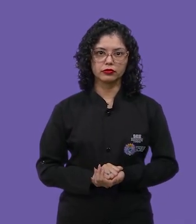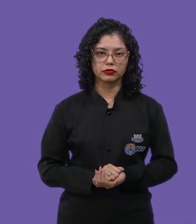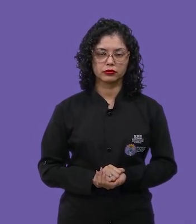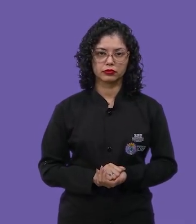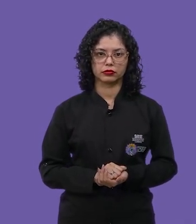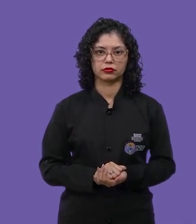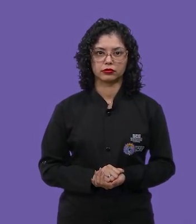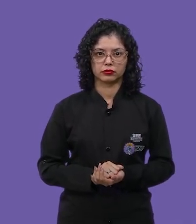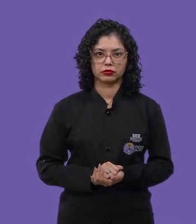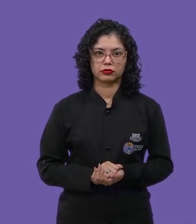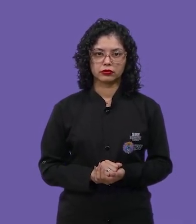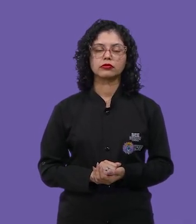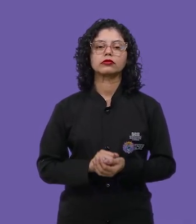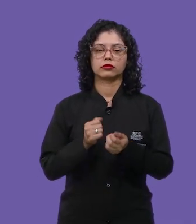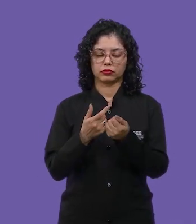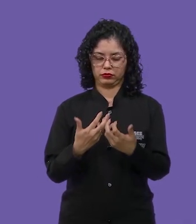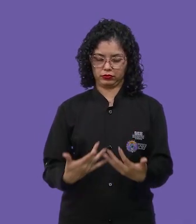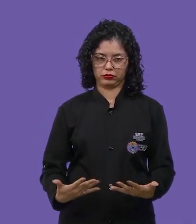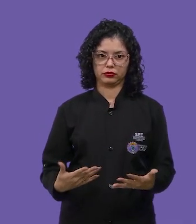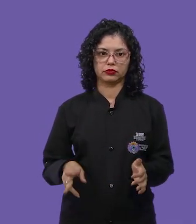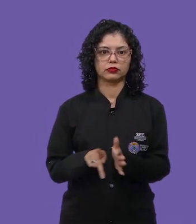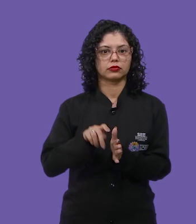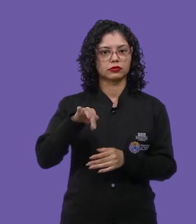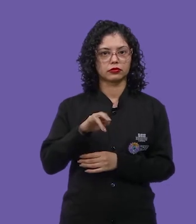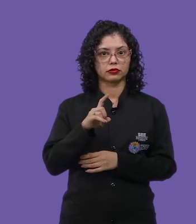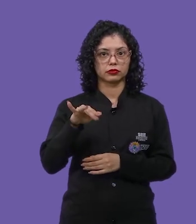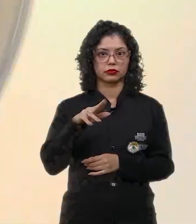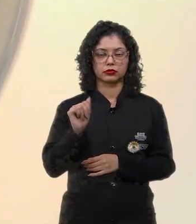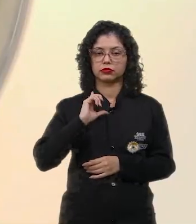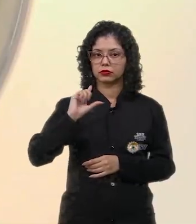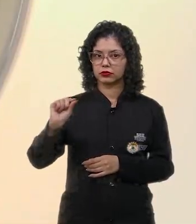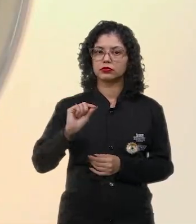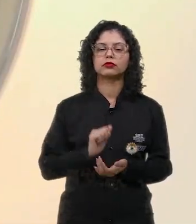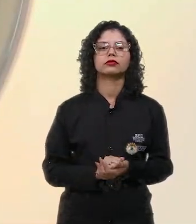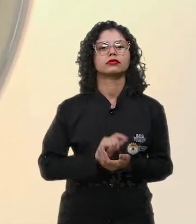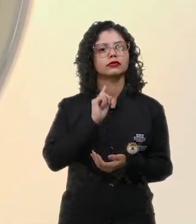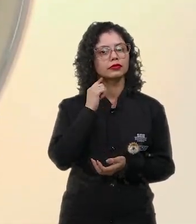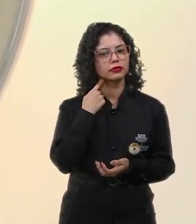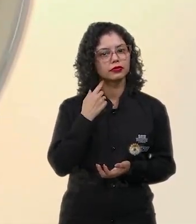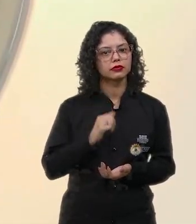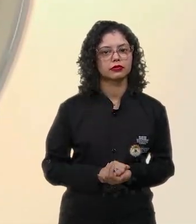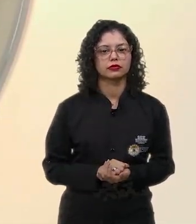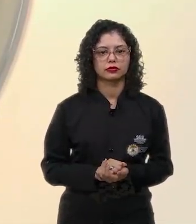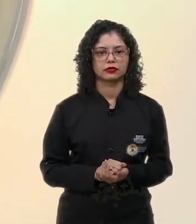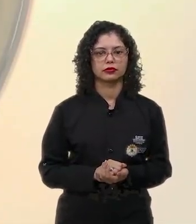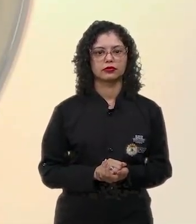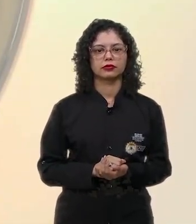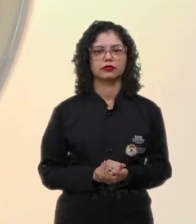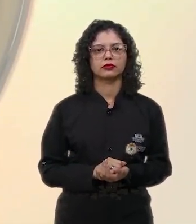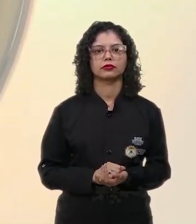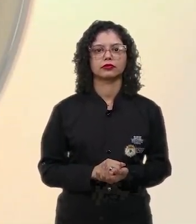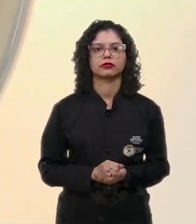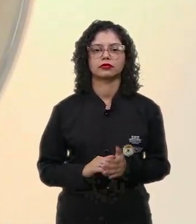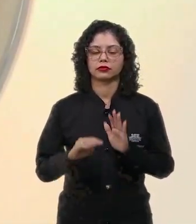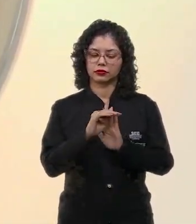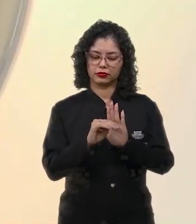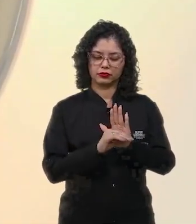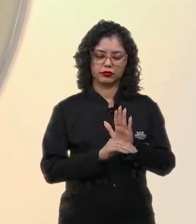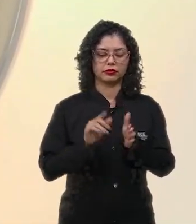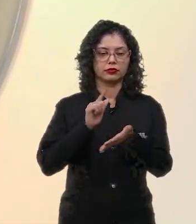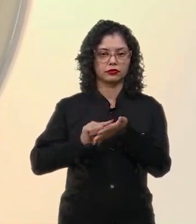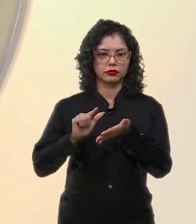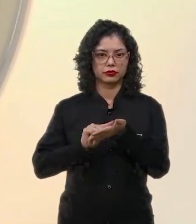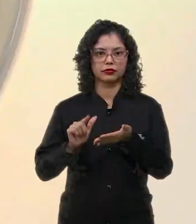quando tem a questão do enxágue, essas micelas levam embora ali a sujeira, né? Então, ali, ó, fatores que ajudam a limpar ali,